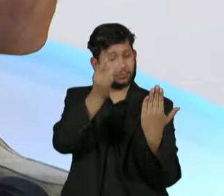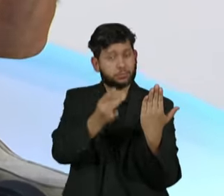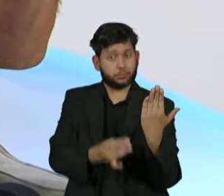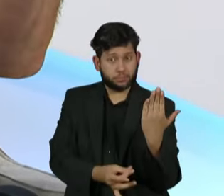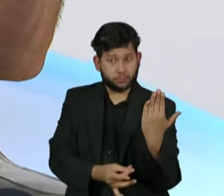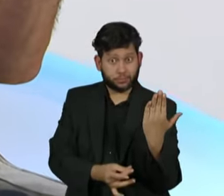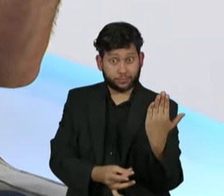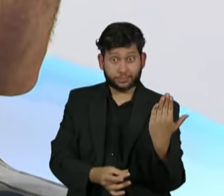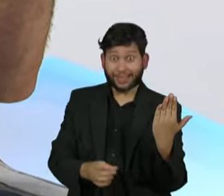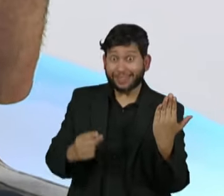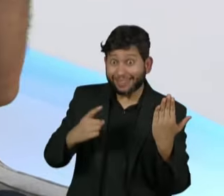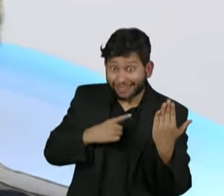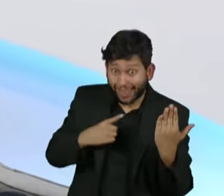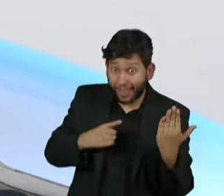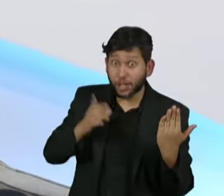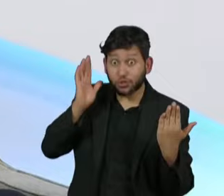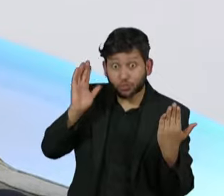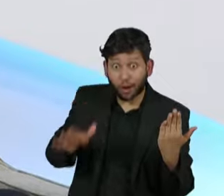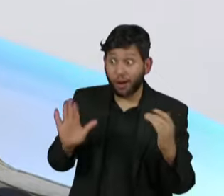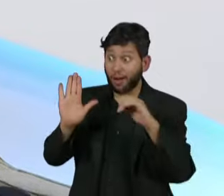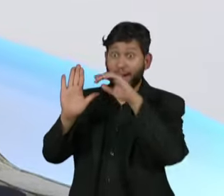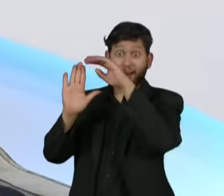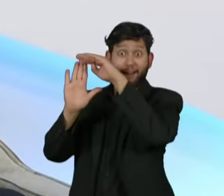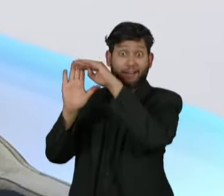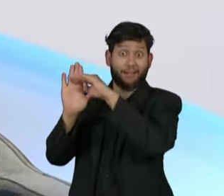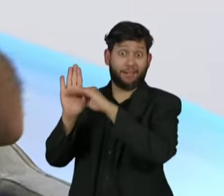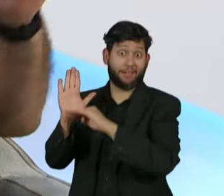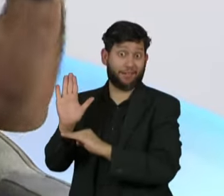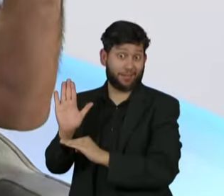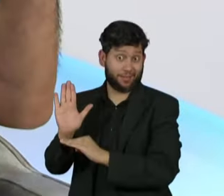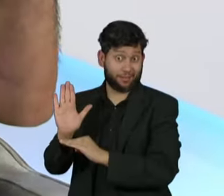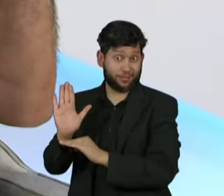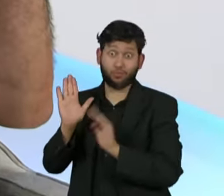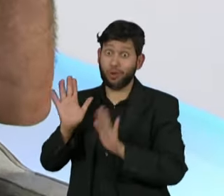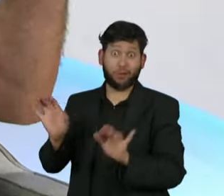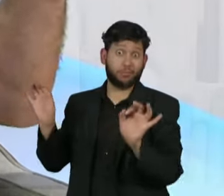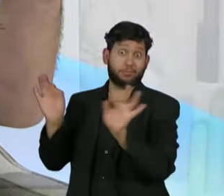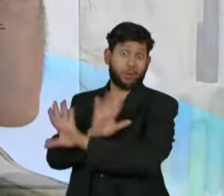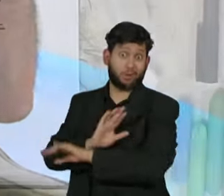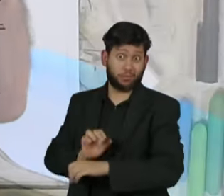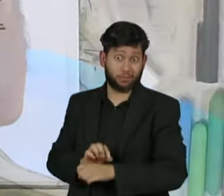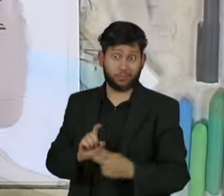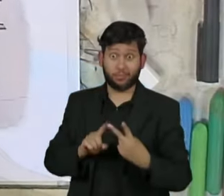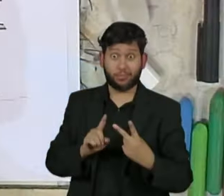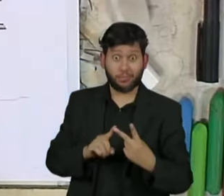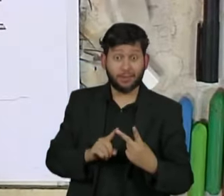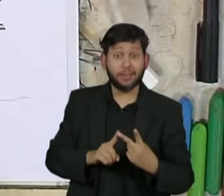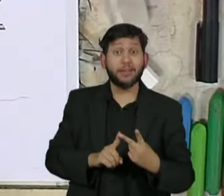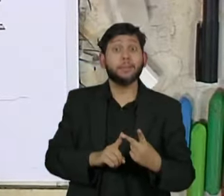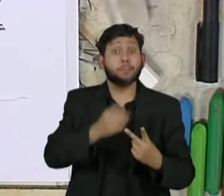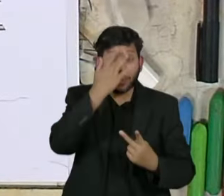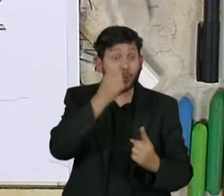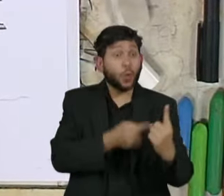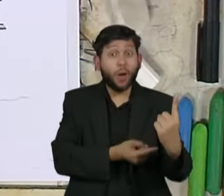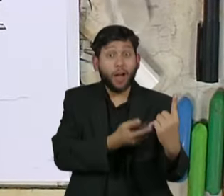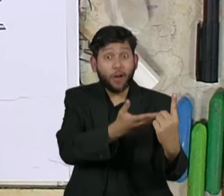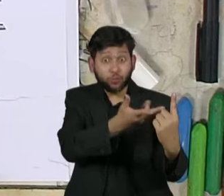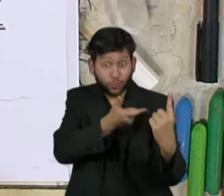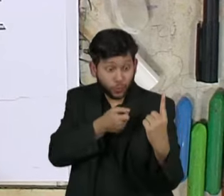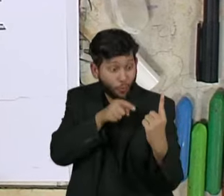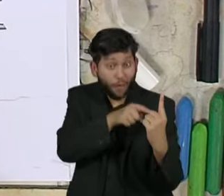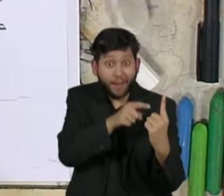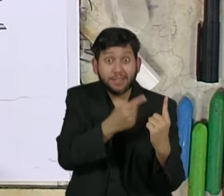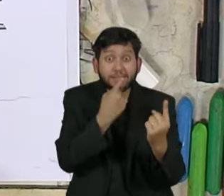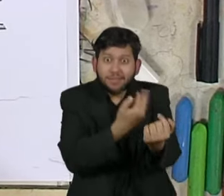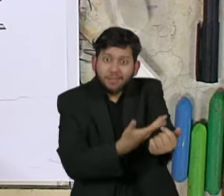conjunto de regras para fazer o exame modelo Sabe tem um conjunto de dados que resulta do exame o modelo ler e